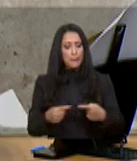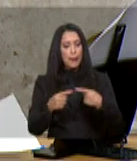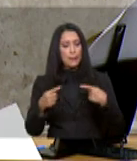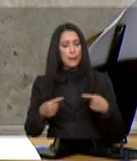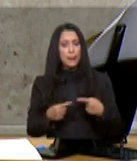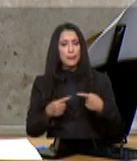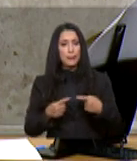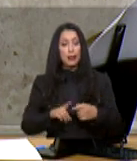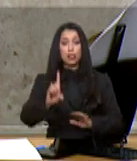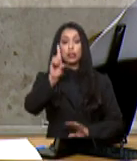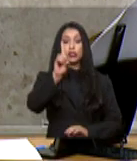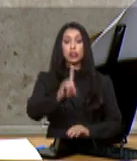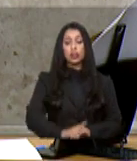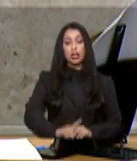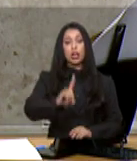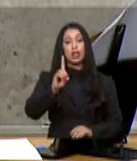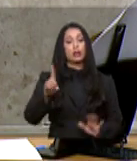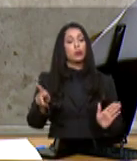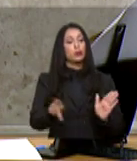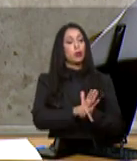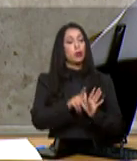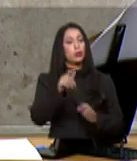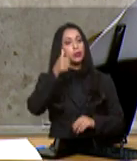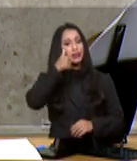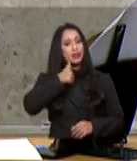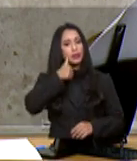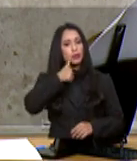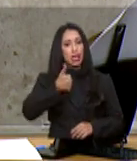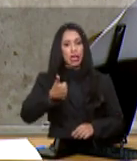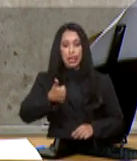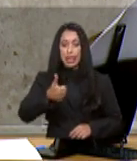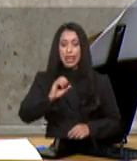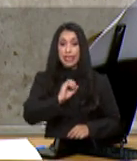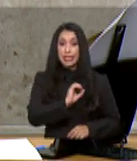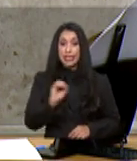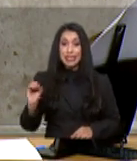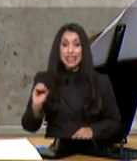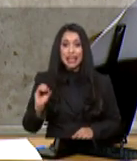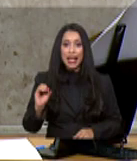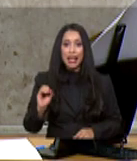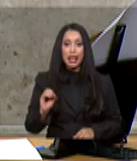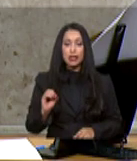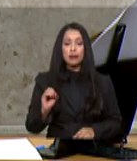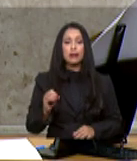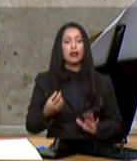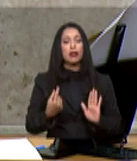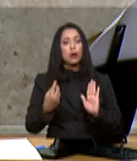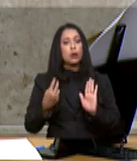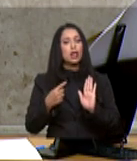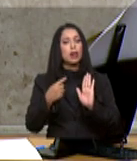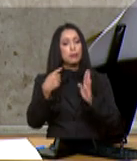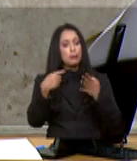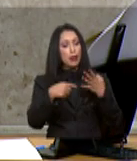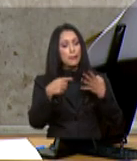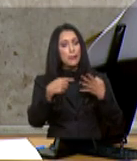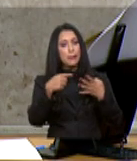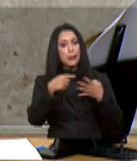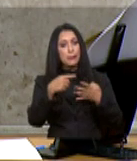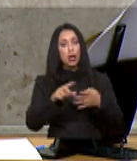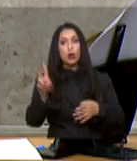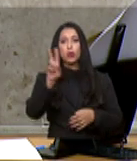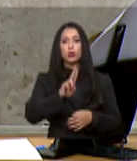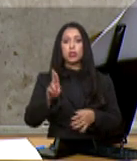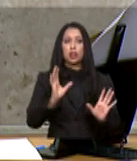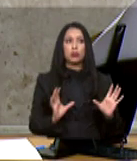relacionados ao direito das mulheres. São 100 indicações que podem ser utilizadas pela